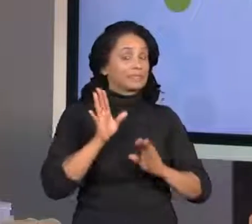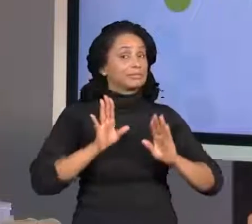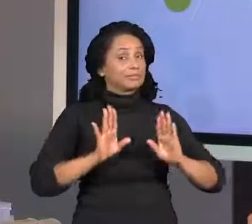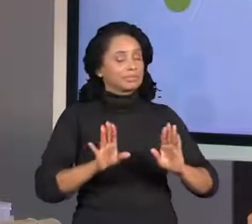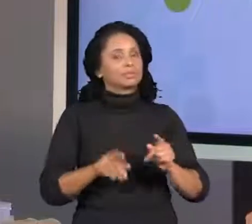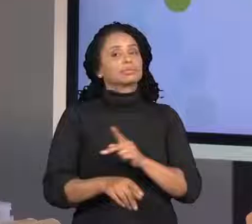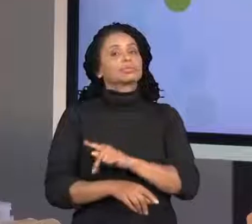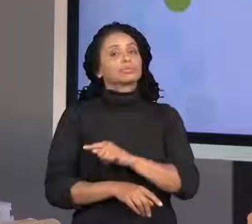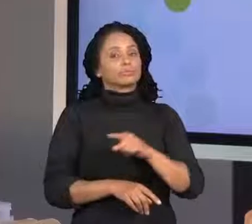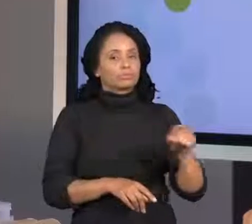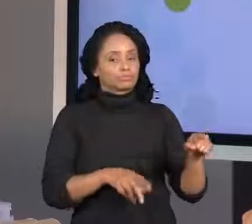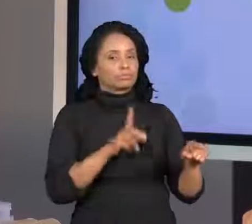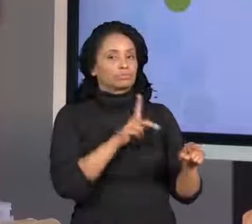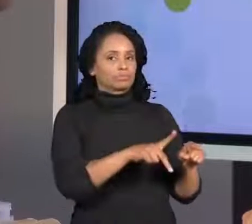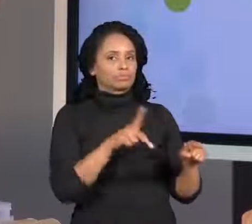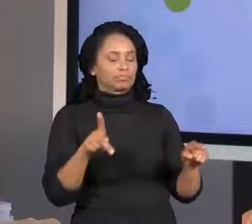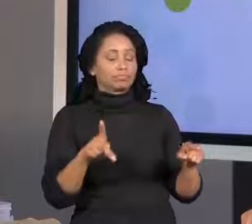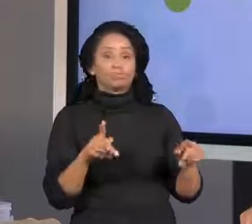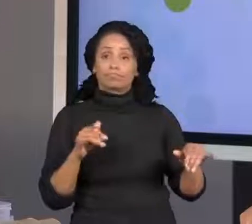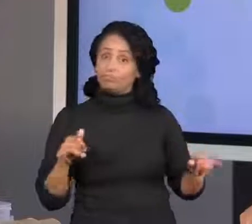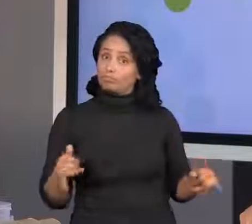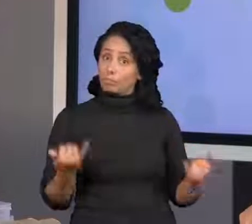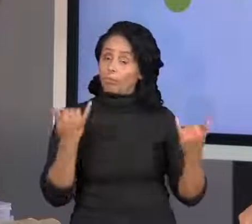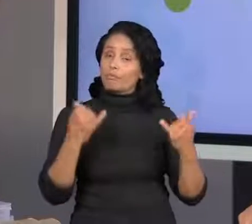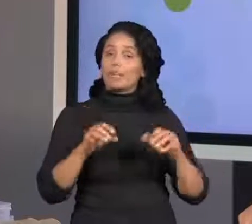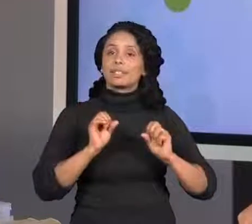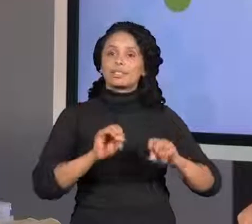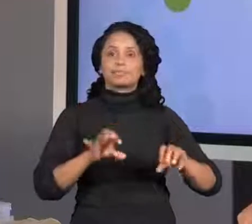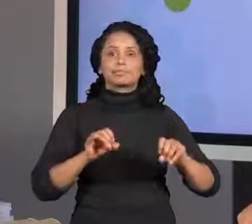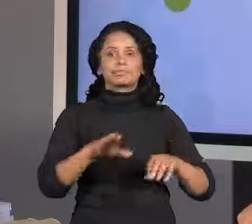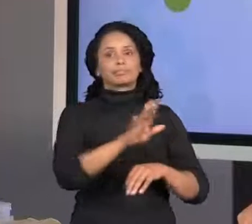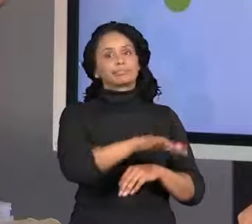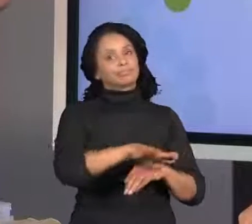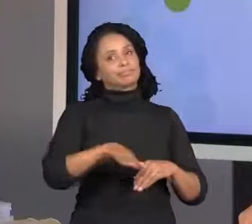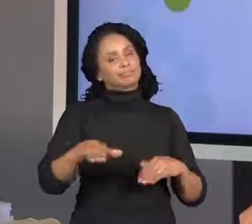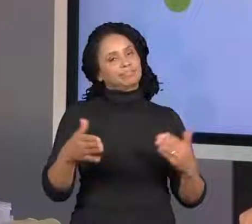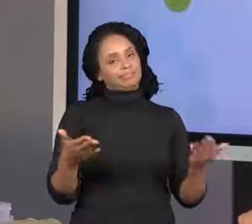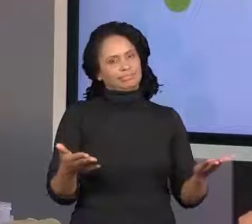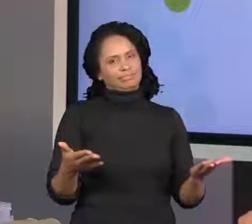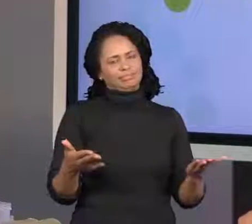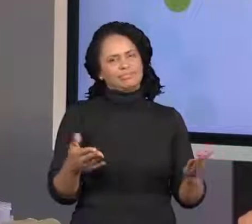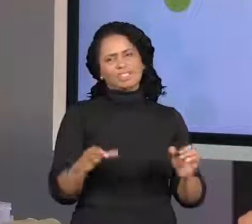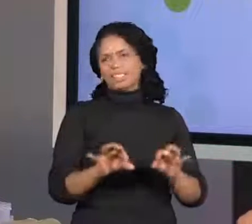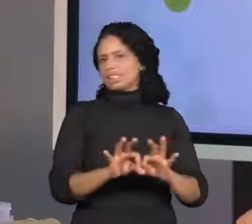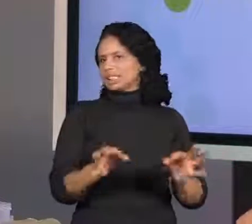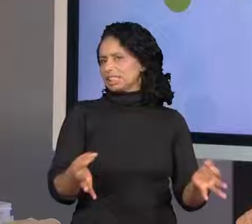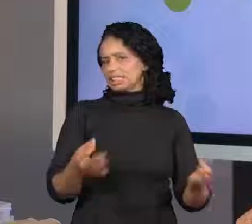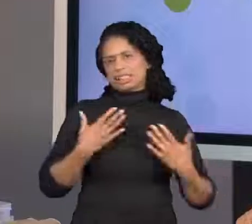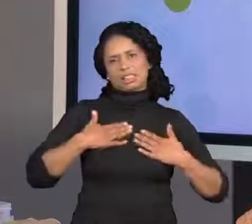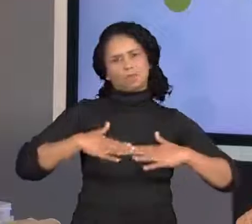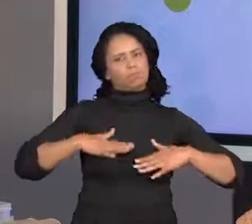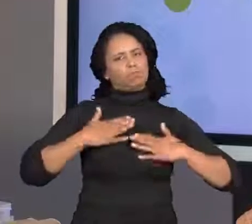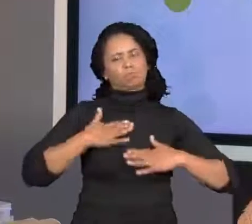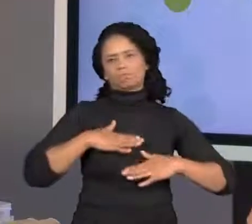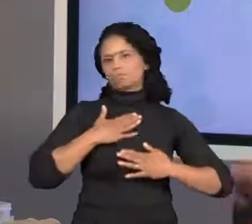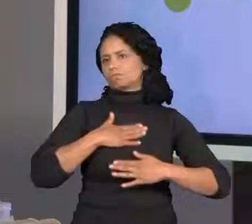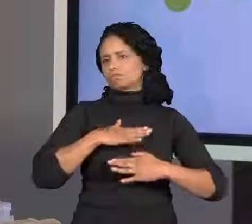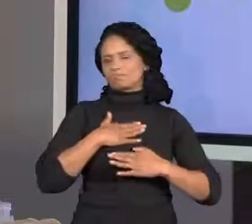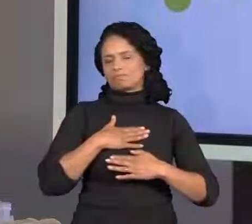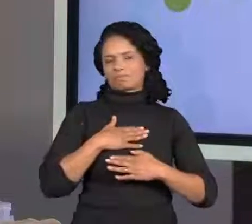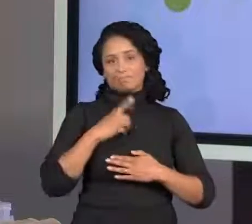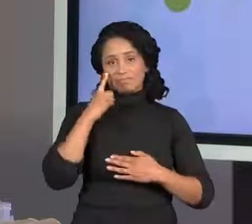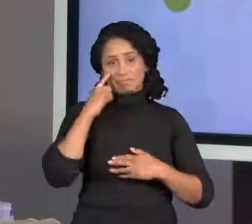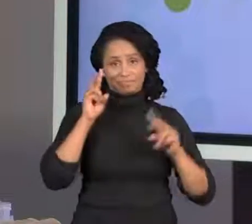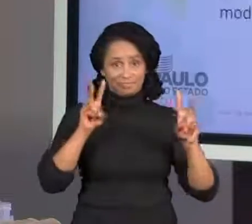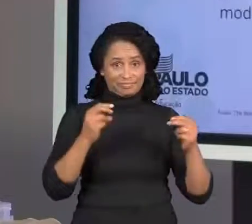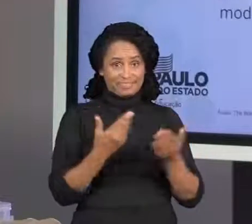para você acrescentar aí para os alunos, mas você vai ver que é super tranquilo. Então, vamos para o nome da nossa